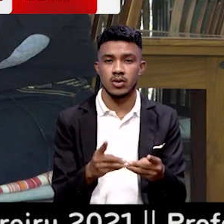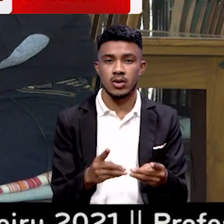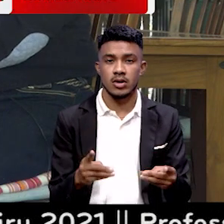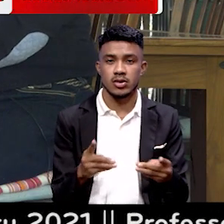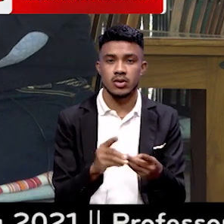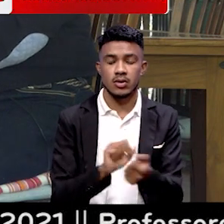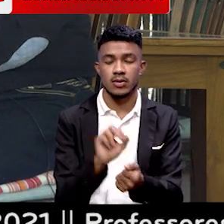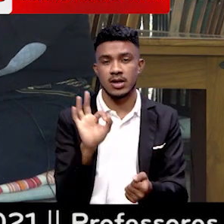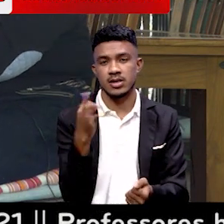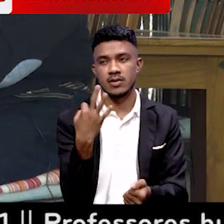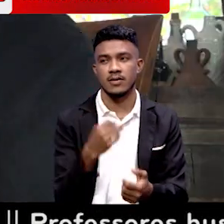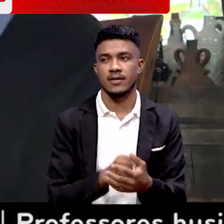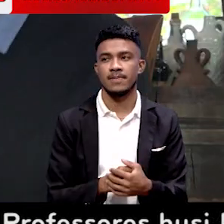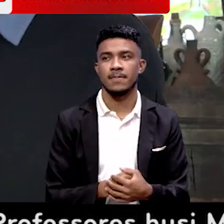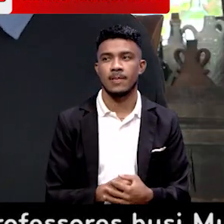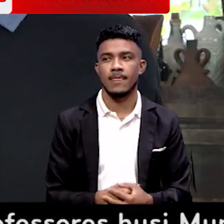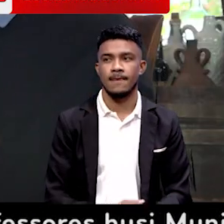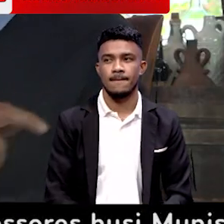invisibile, Covid-19.